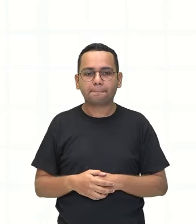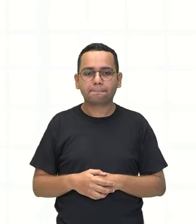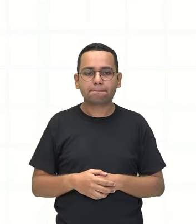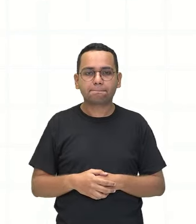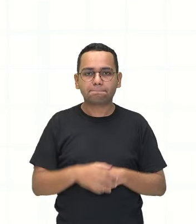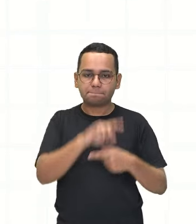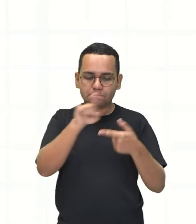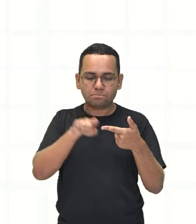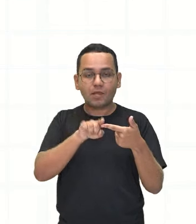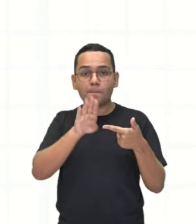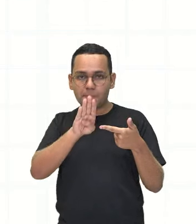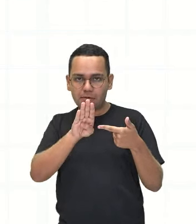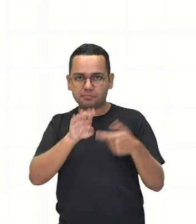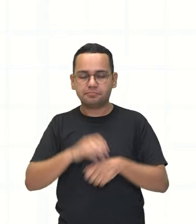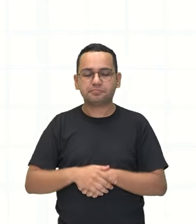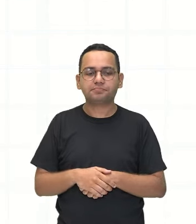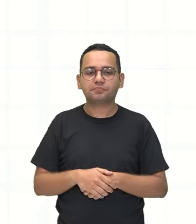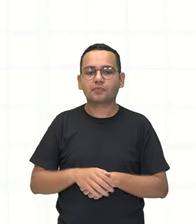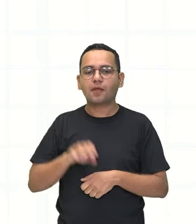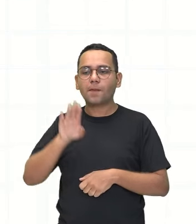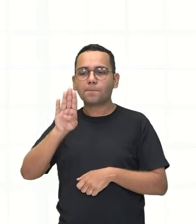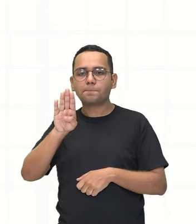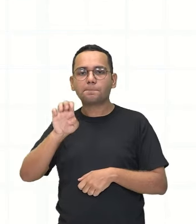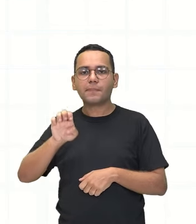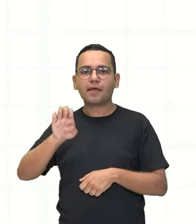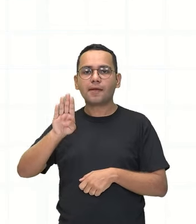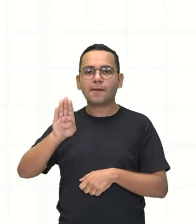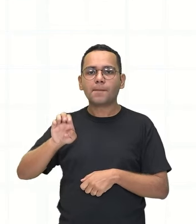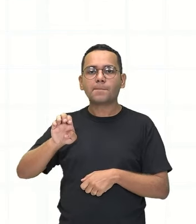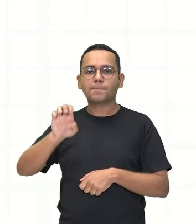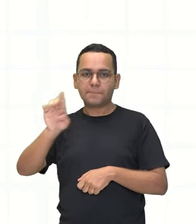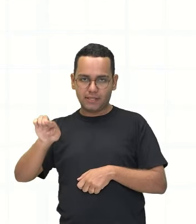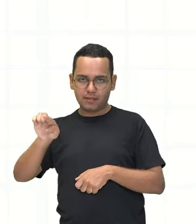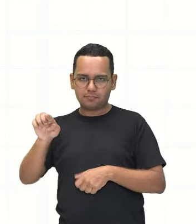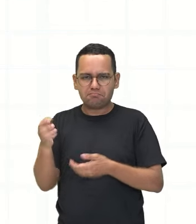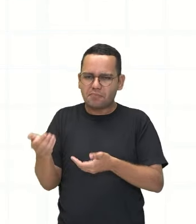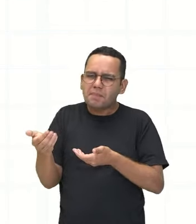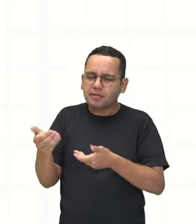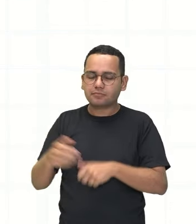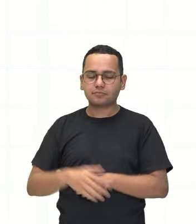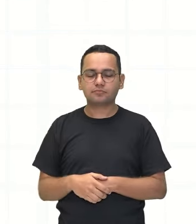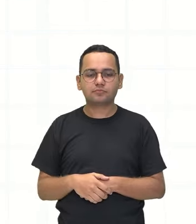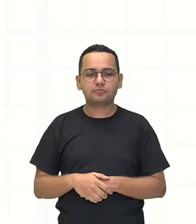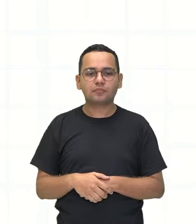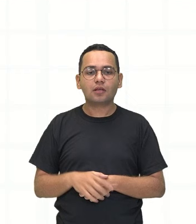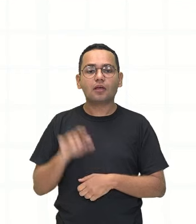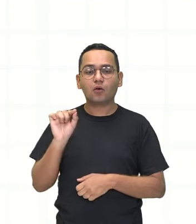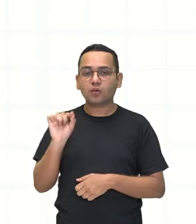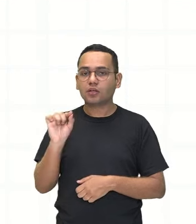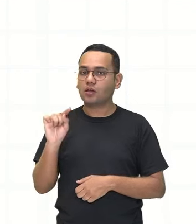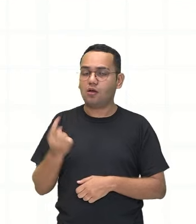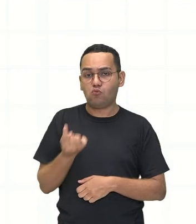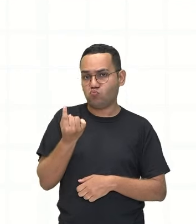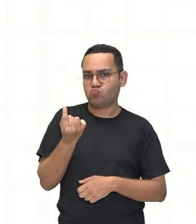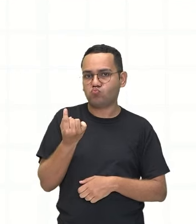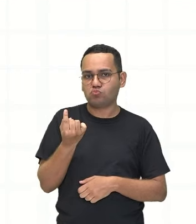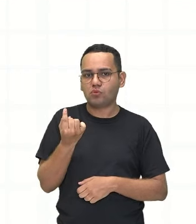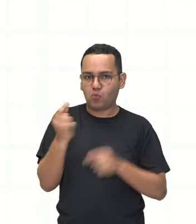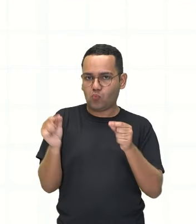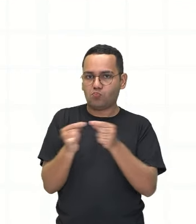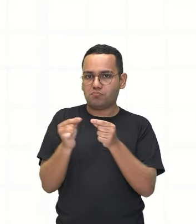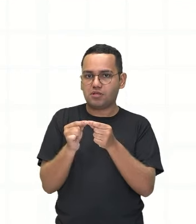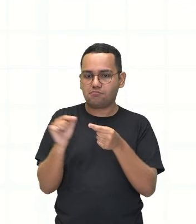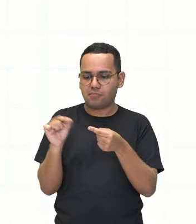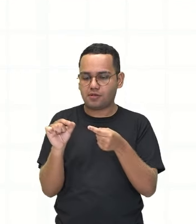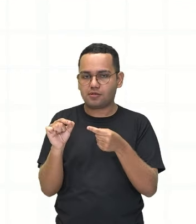mesma coisa, a gente usa o artigo, né? O bebê. Então, ele é o quê? Sobrecomum também, porque